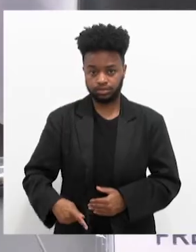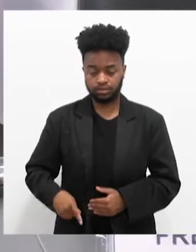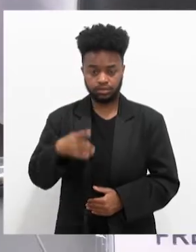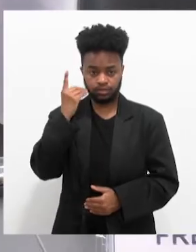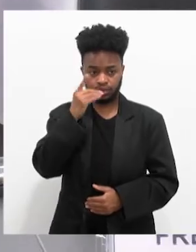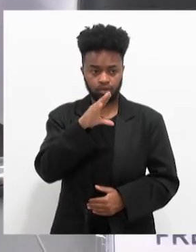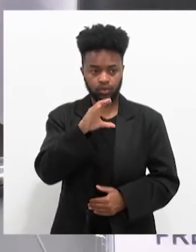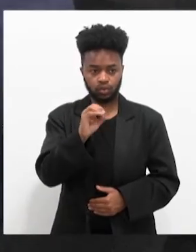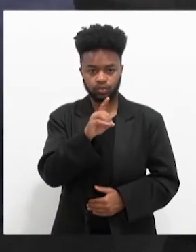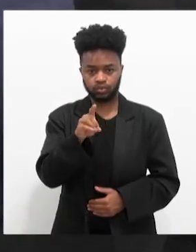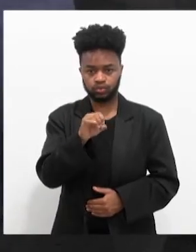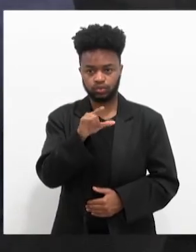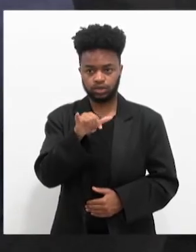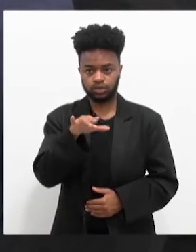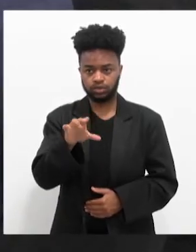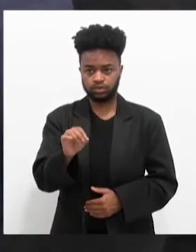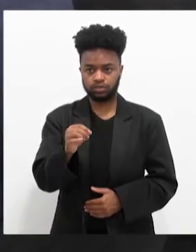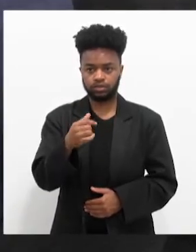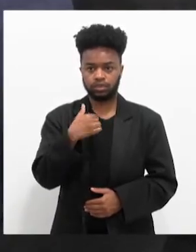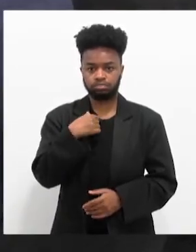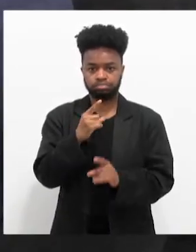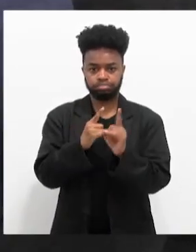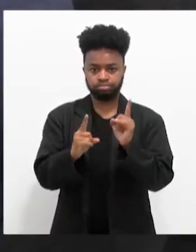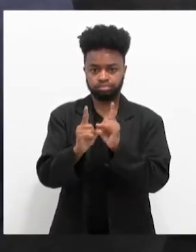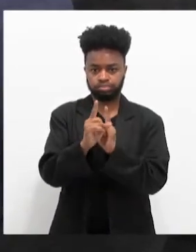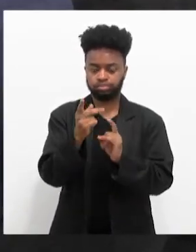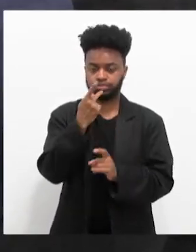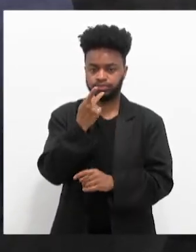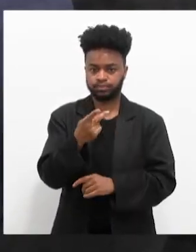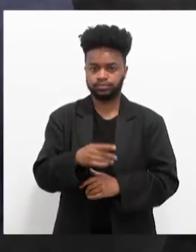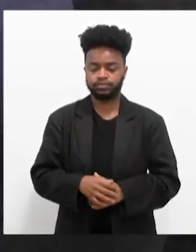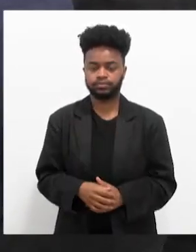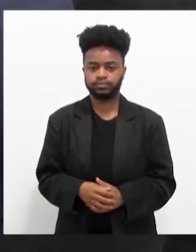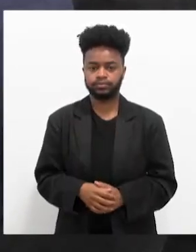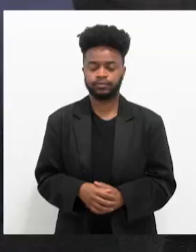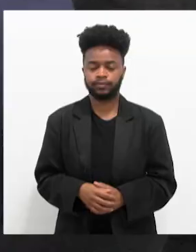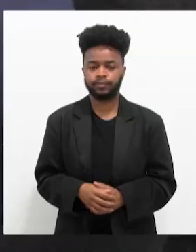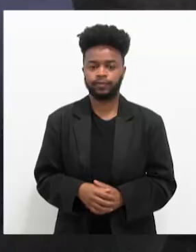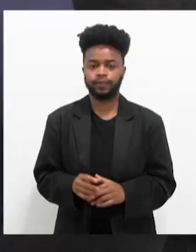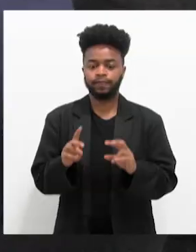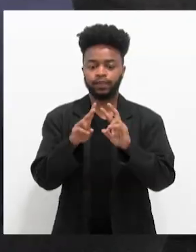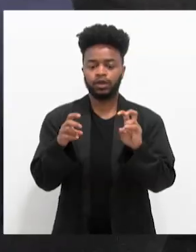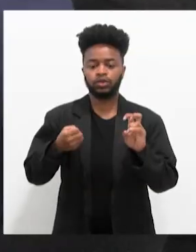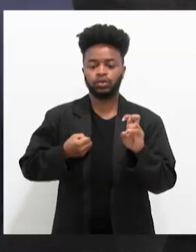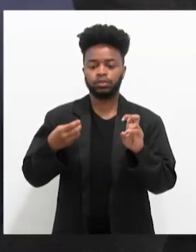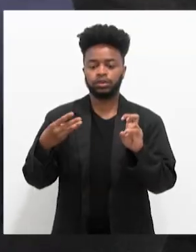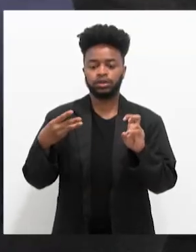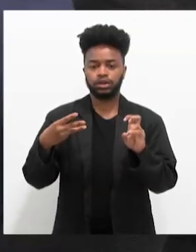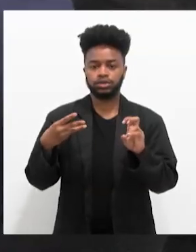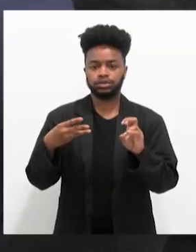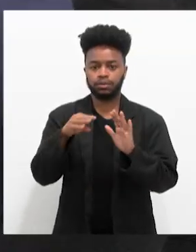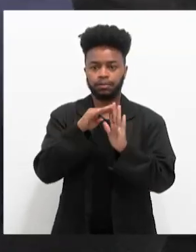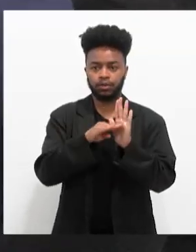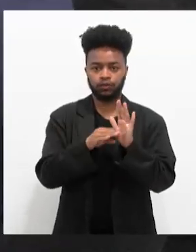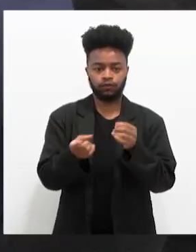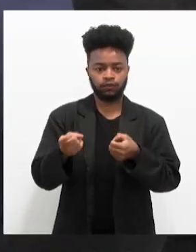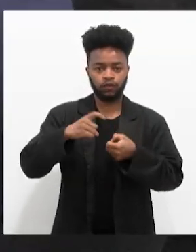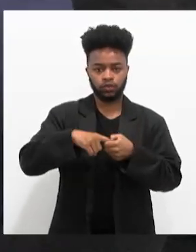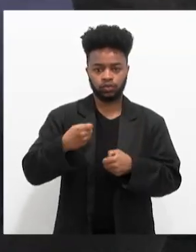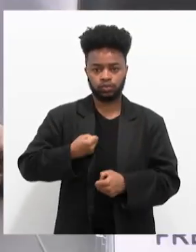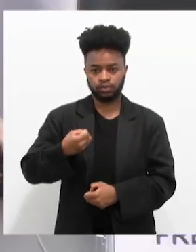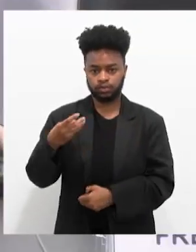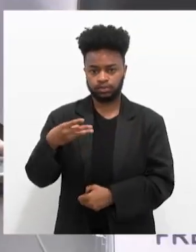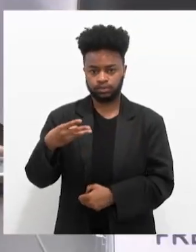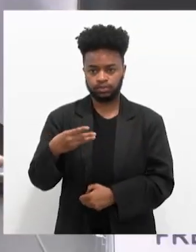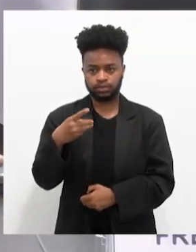Cozzolino. Pela ordem, em relação ao item 3 da pauta. Retomando o item 3 da pauta, com a